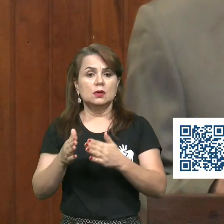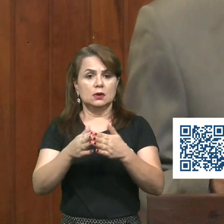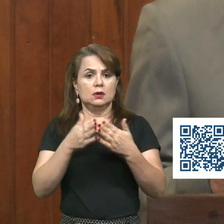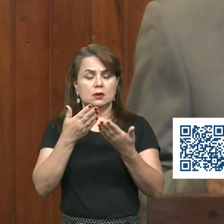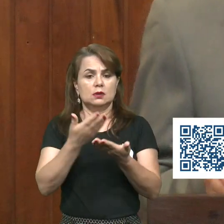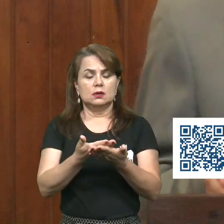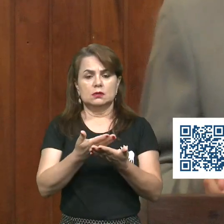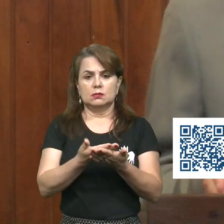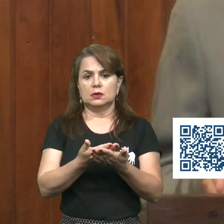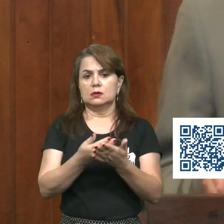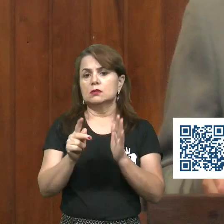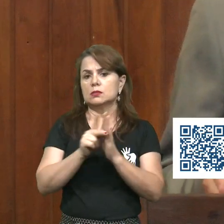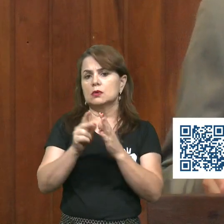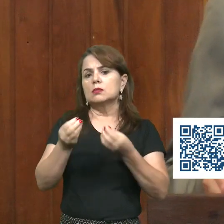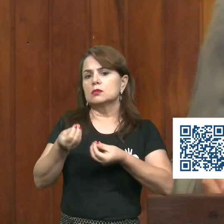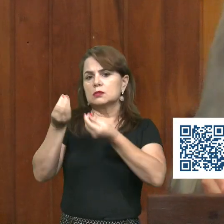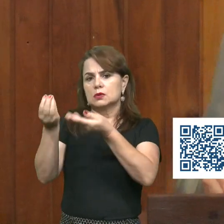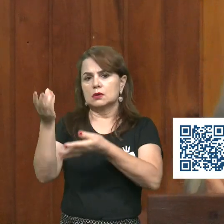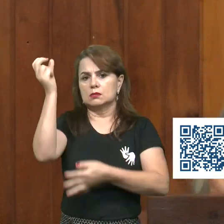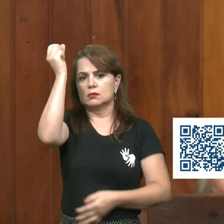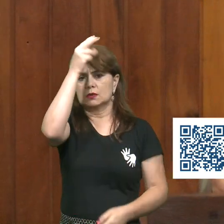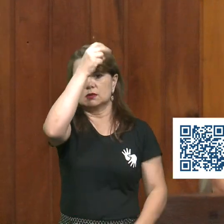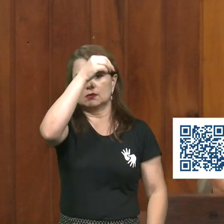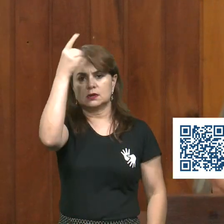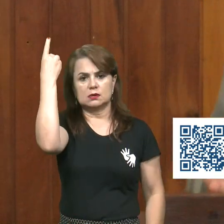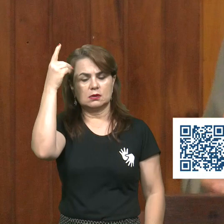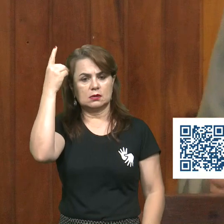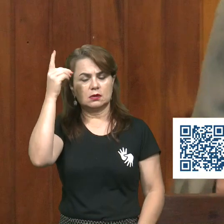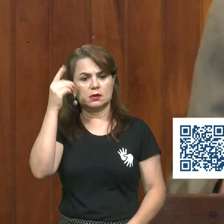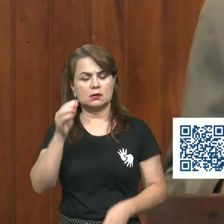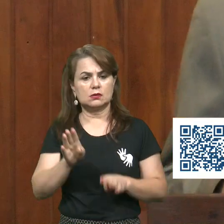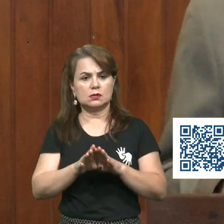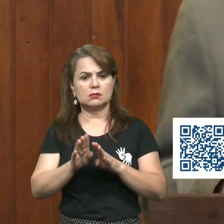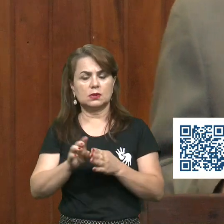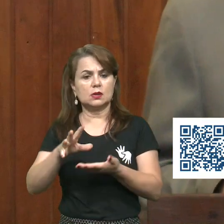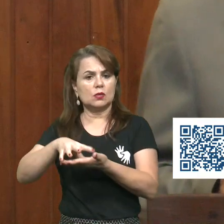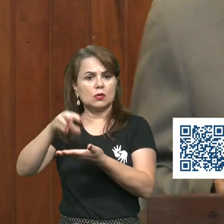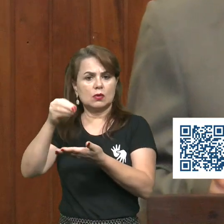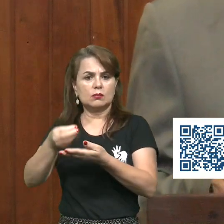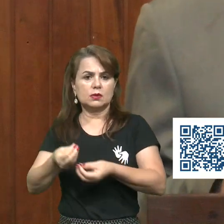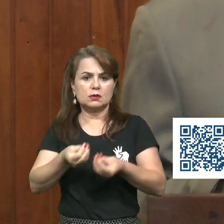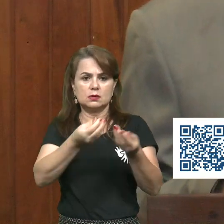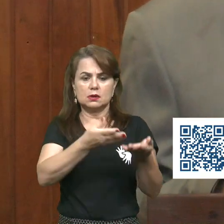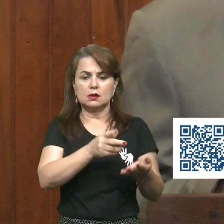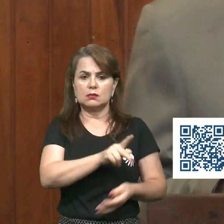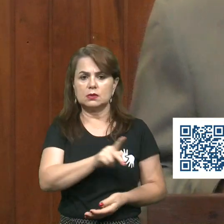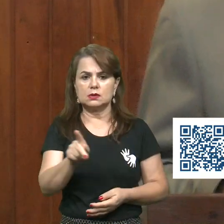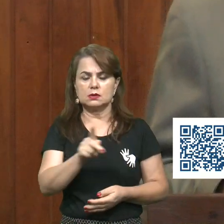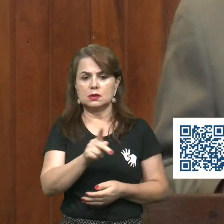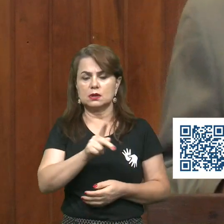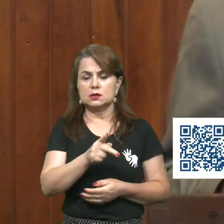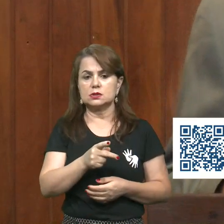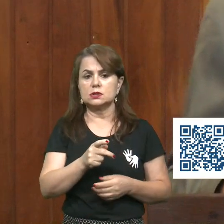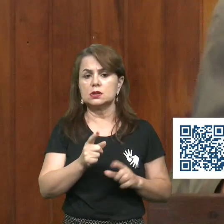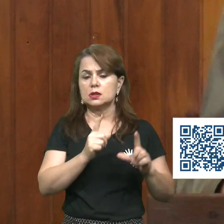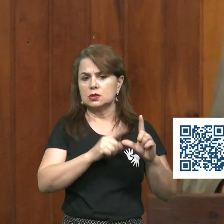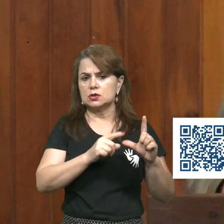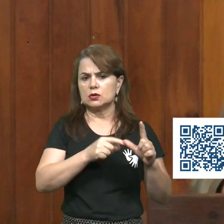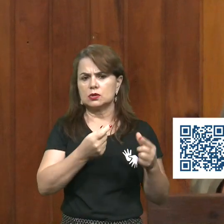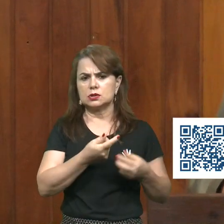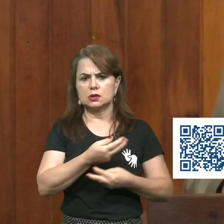e endereço cópia ao presidente do SESC, Abraham Scheimer, e ao presidente do Sindicato do Comércio, Pedro